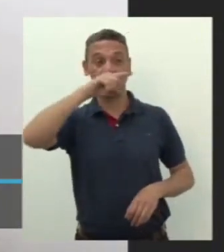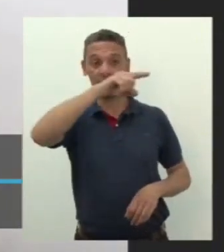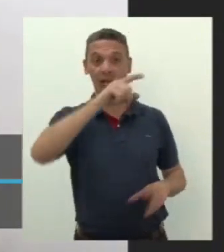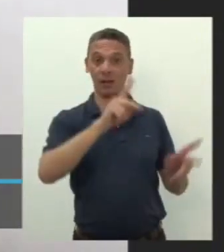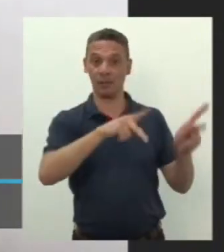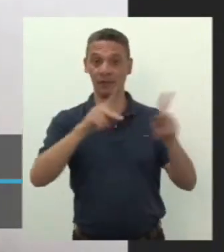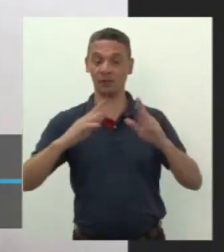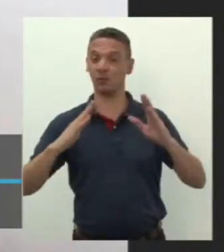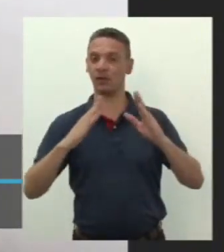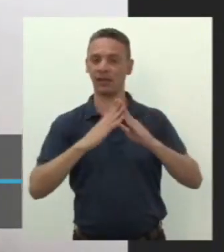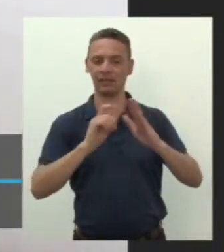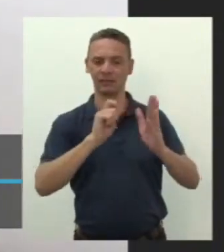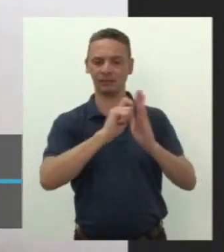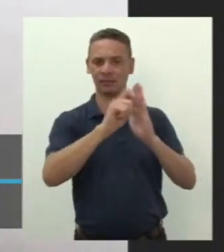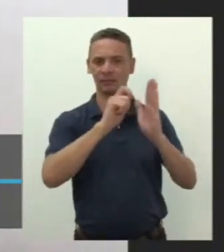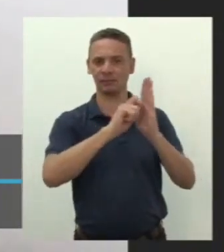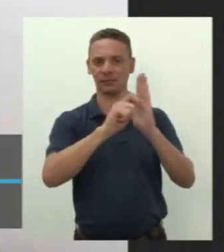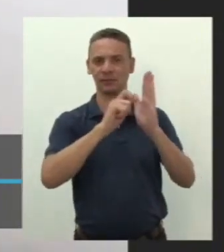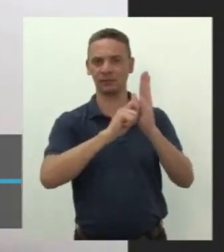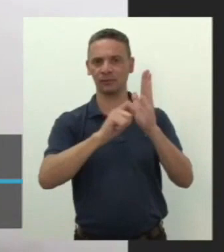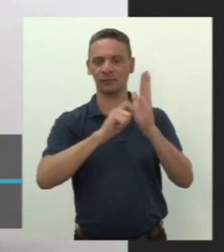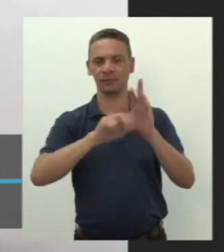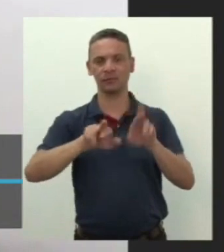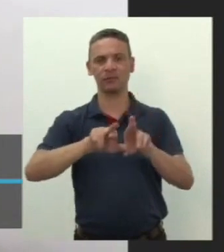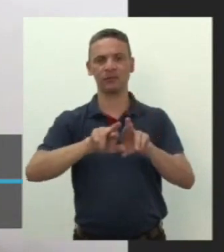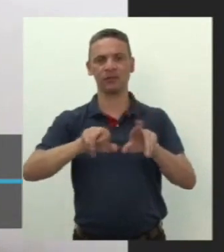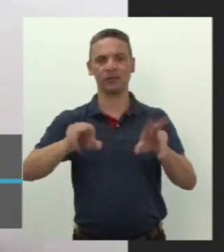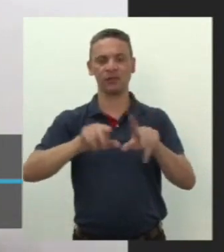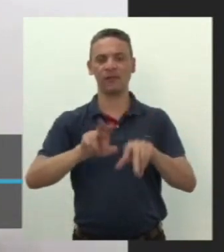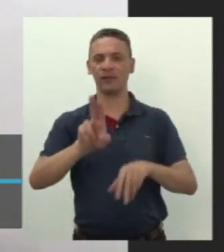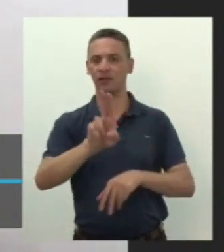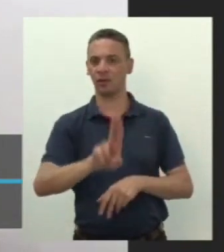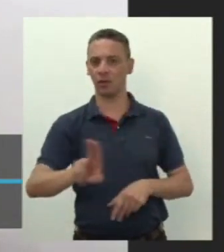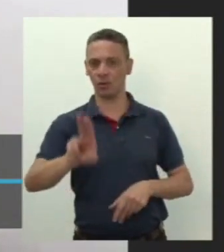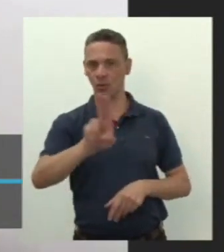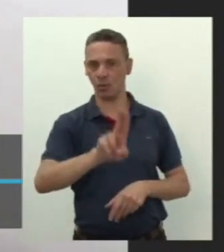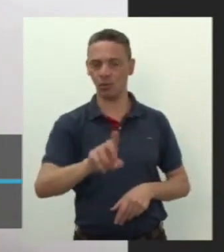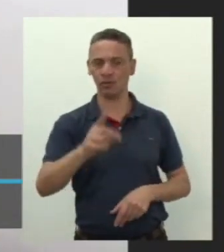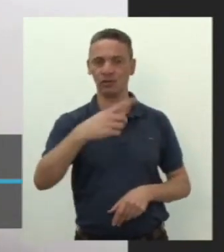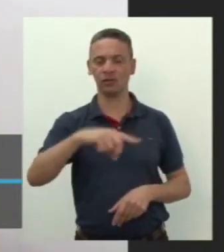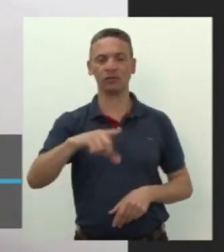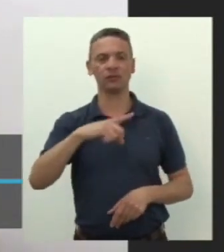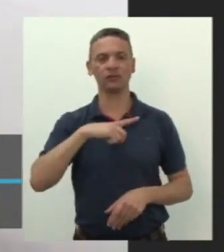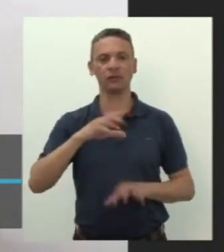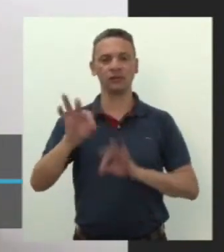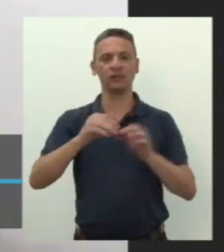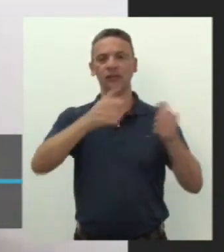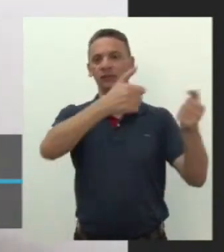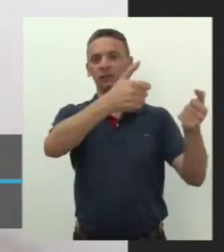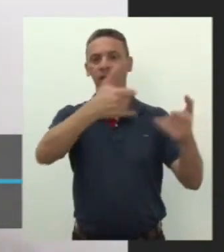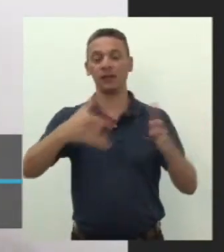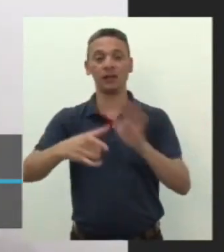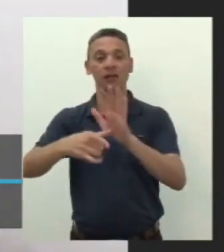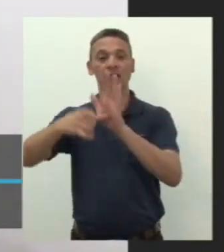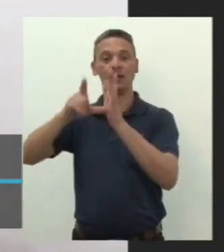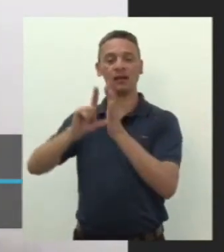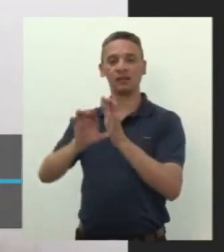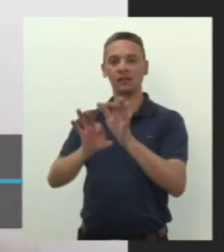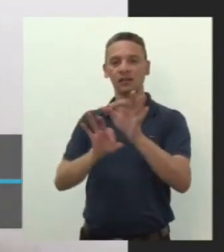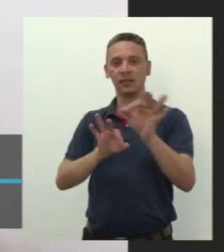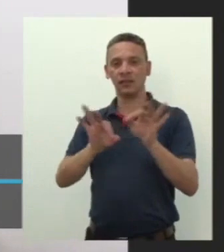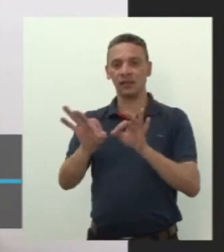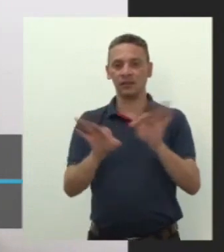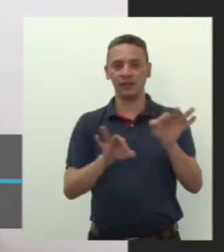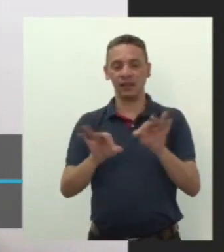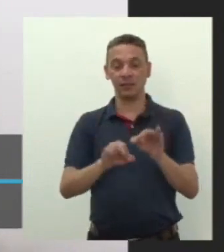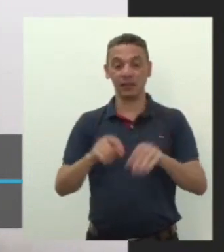ter feito algumas pontuações, inclusive usando o que a gente tinha falado, né? As ferramentas